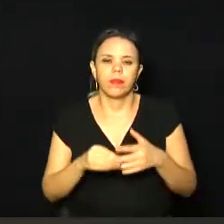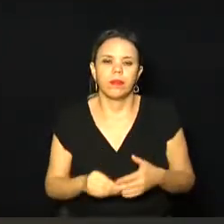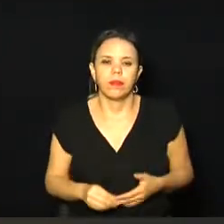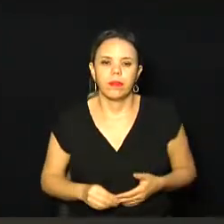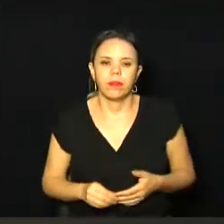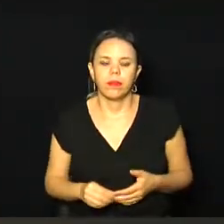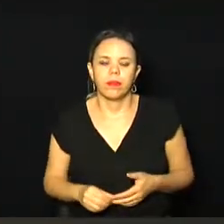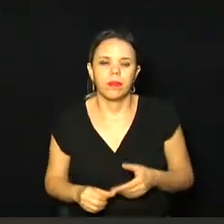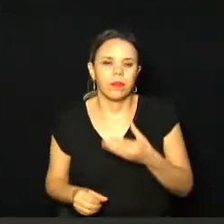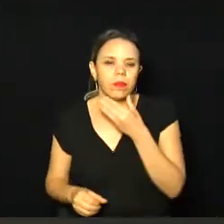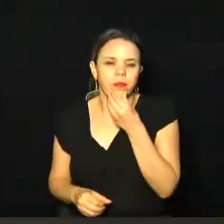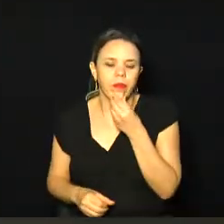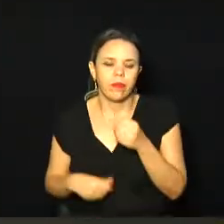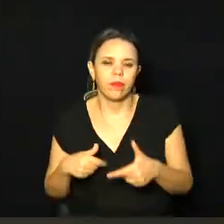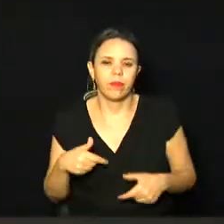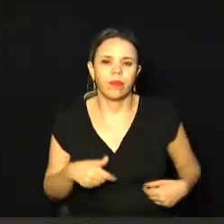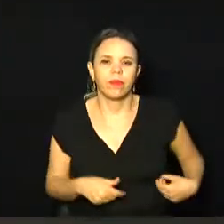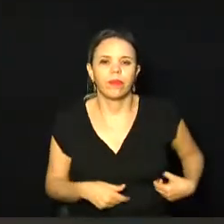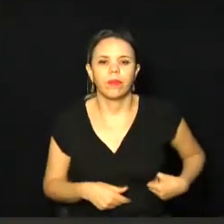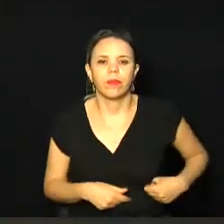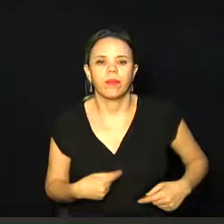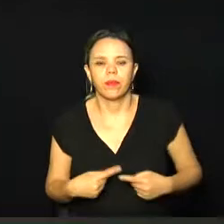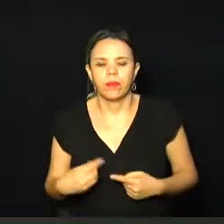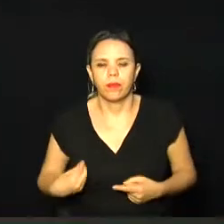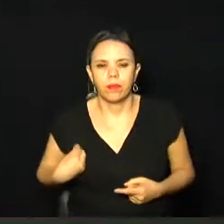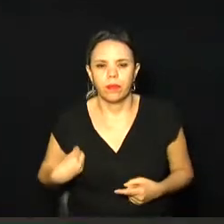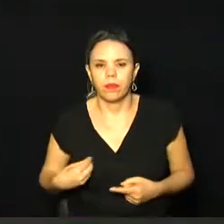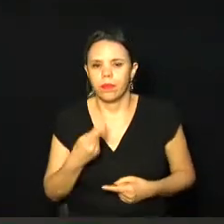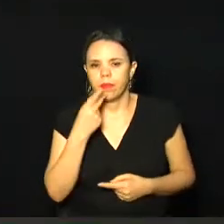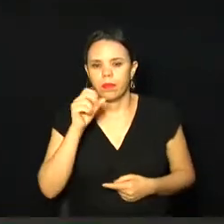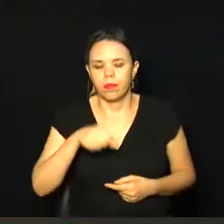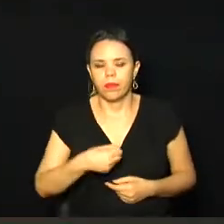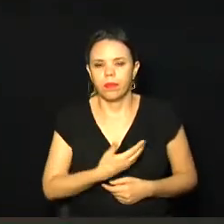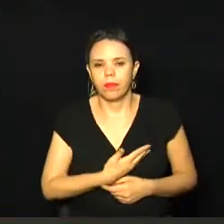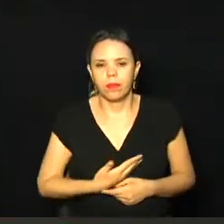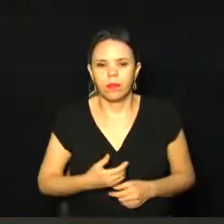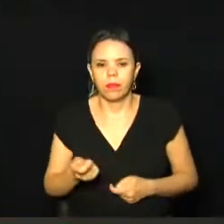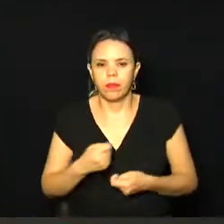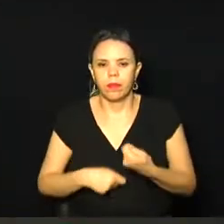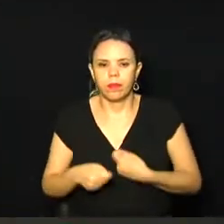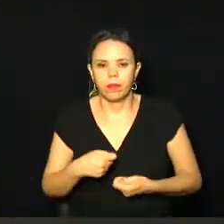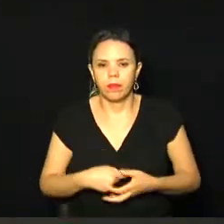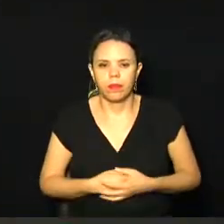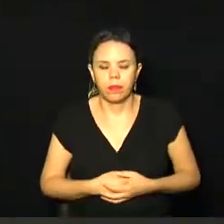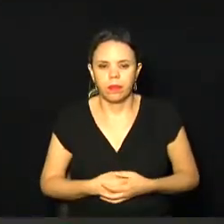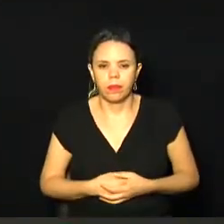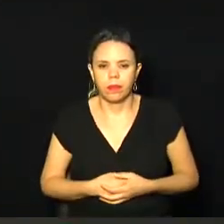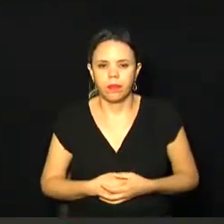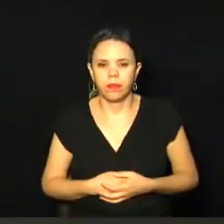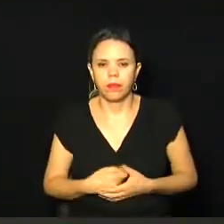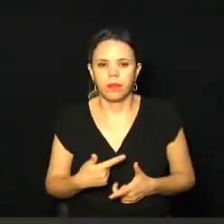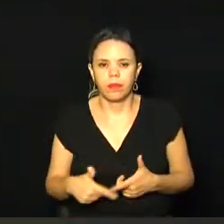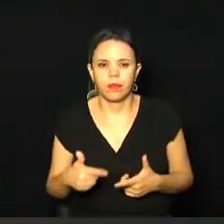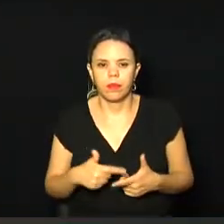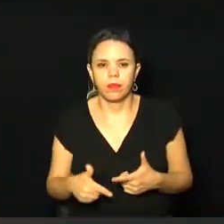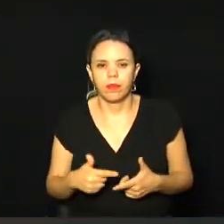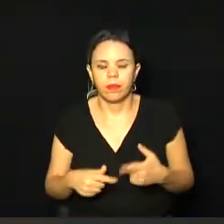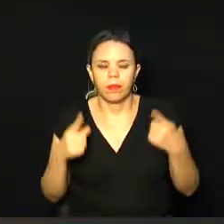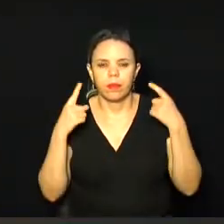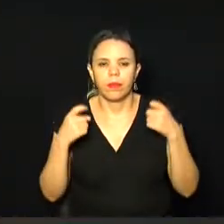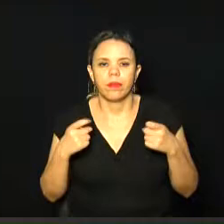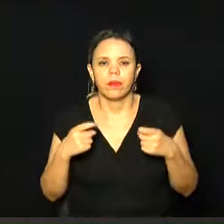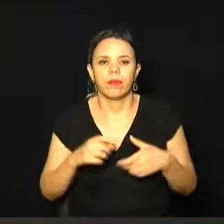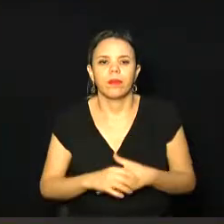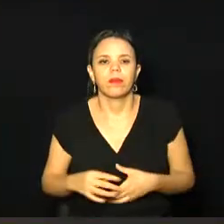aos homens no ambiente de trabalho, porque nós estamos falando, sim, de poder e de poder econômico, do problema que a violência causa